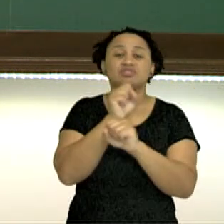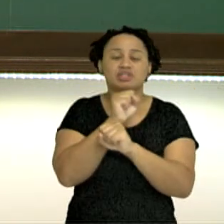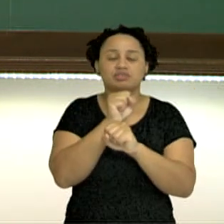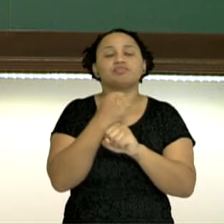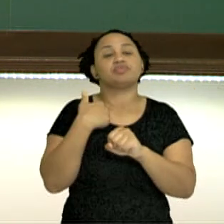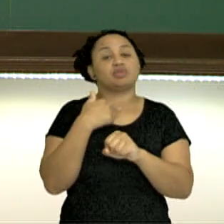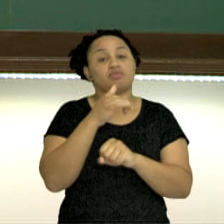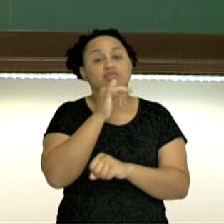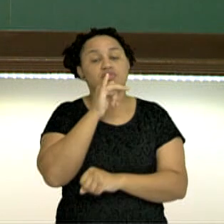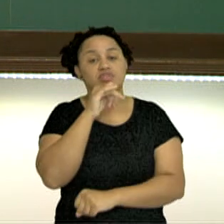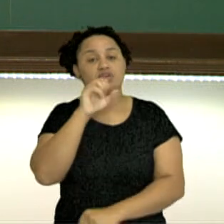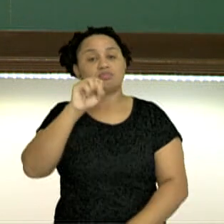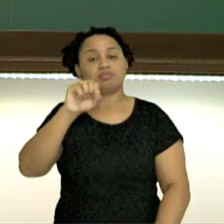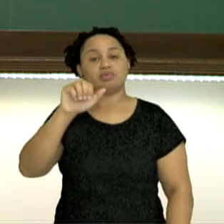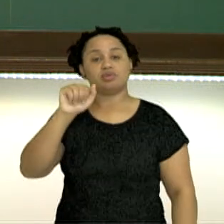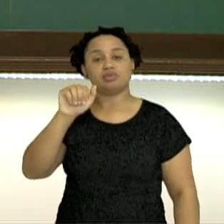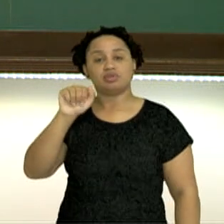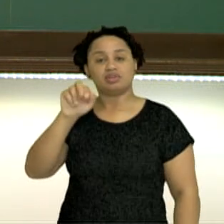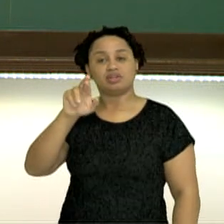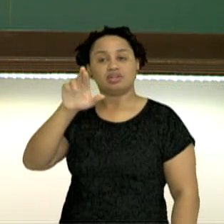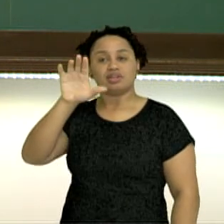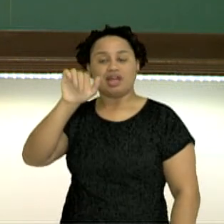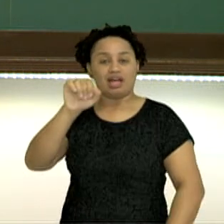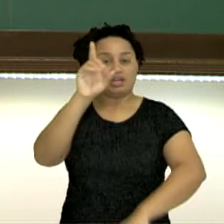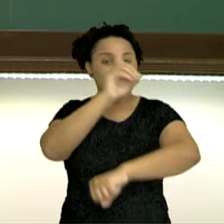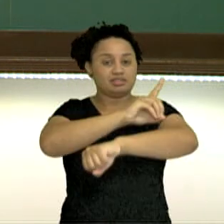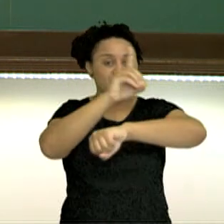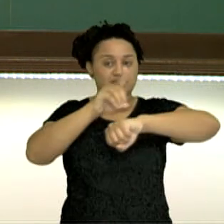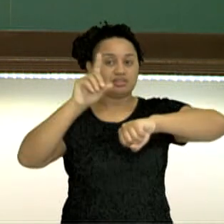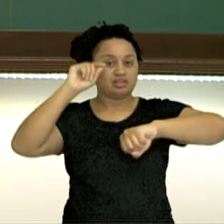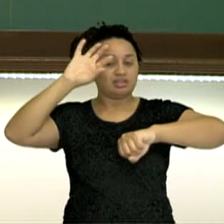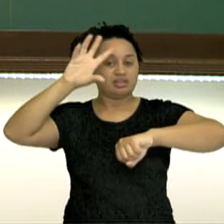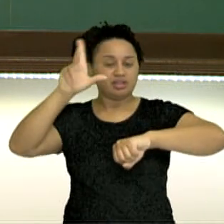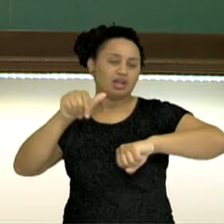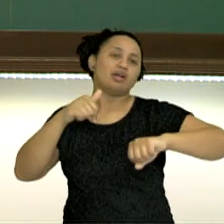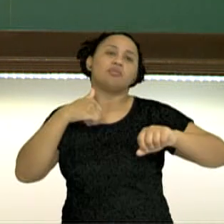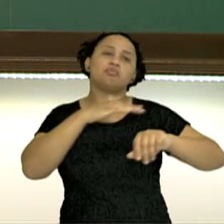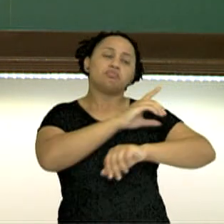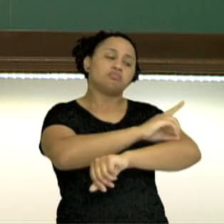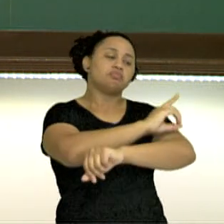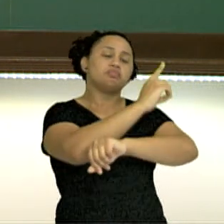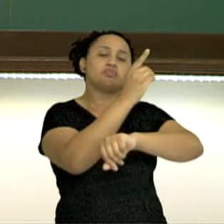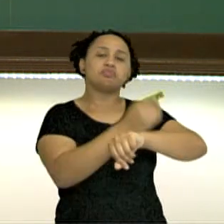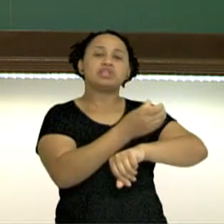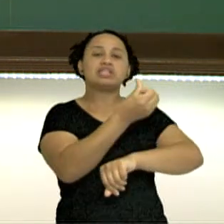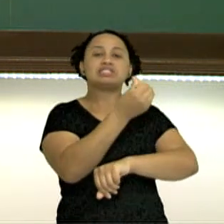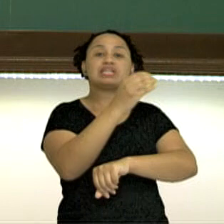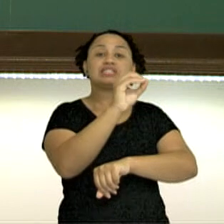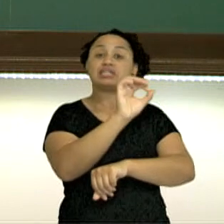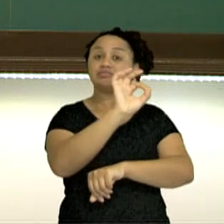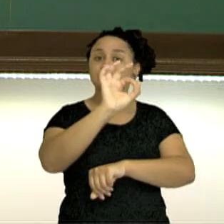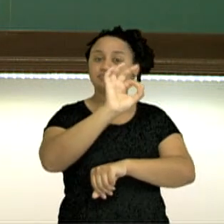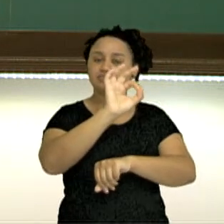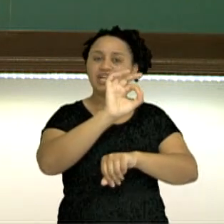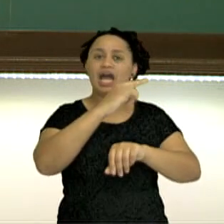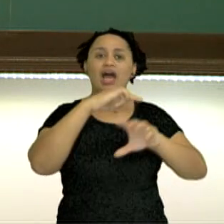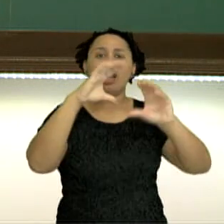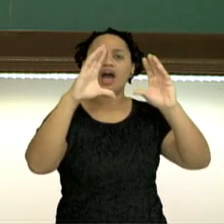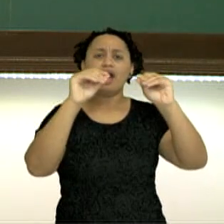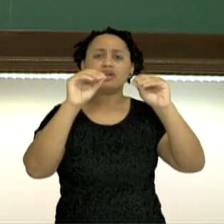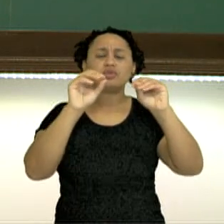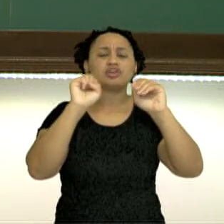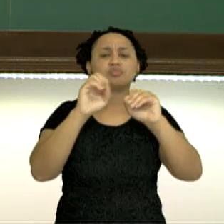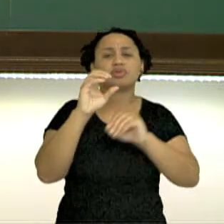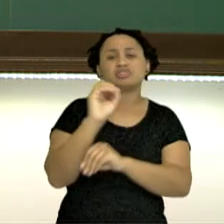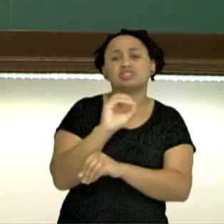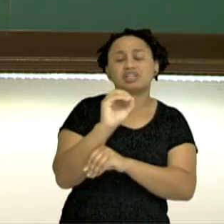deserto africano, que durante o dia chega a ter temperaturas de até 60 graus e à noite podendo chegar a temperaturas de